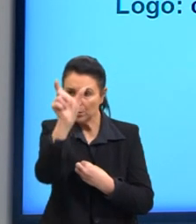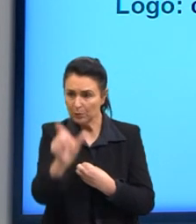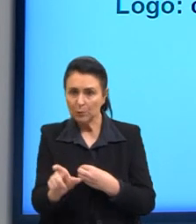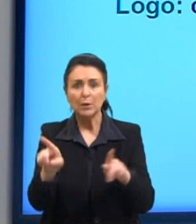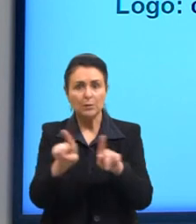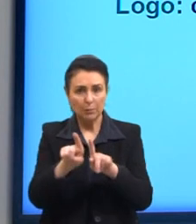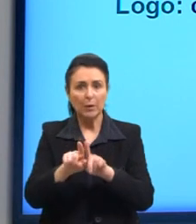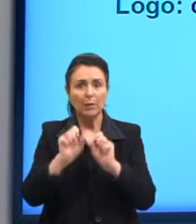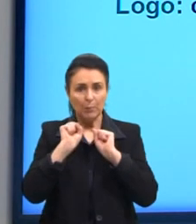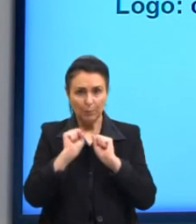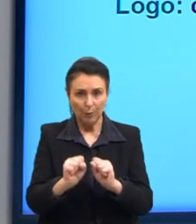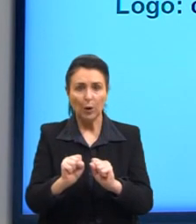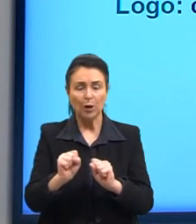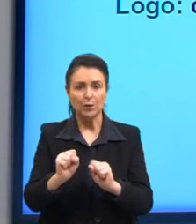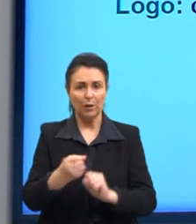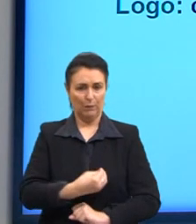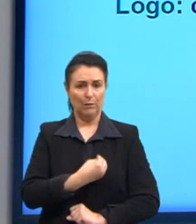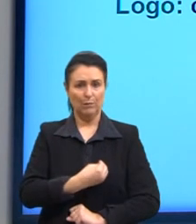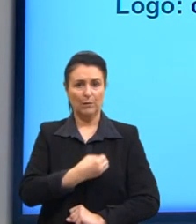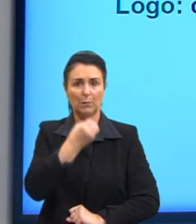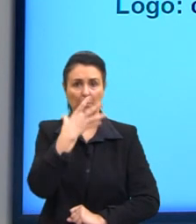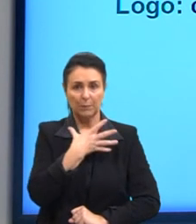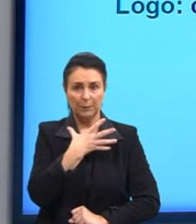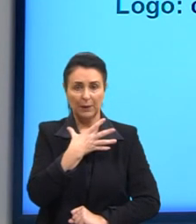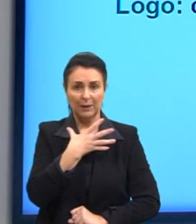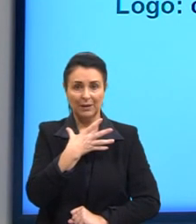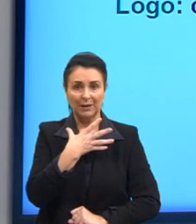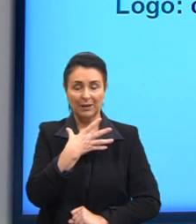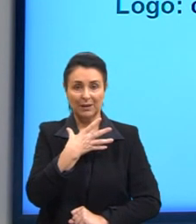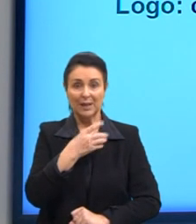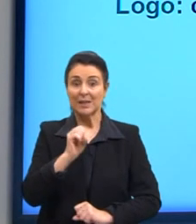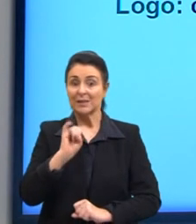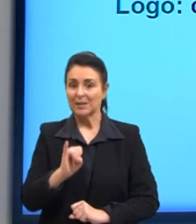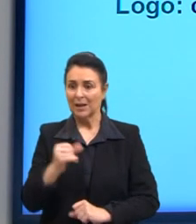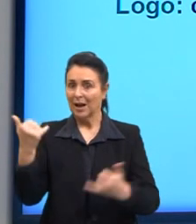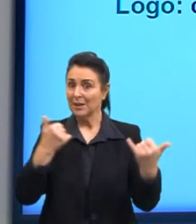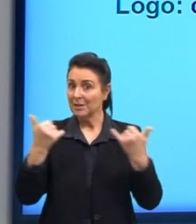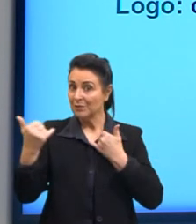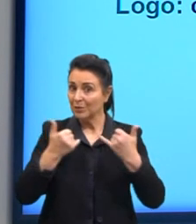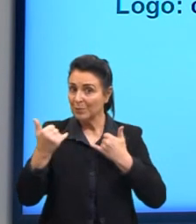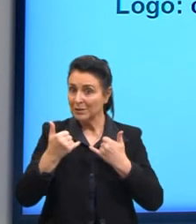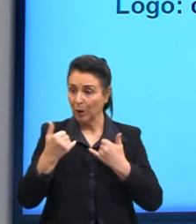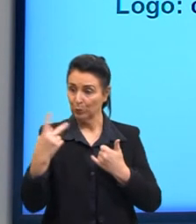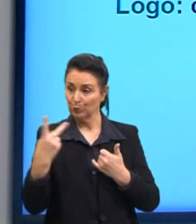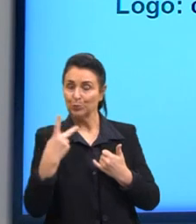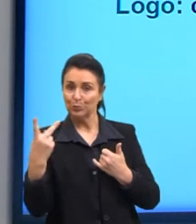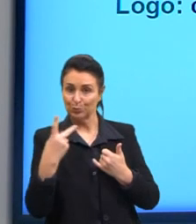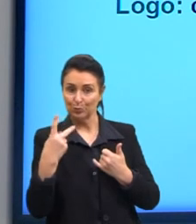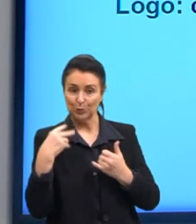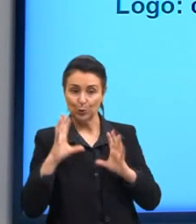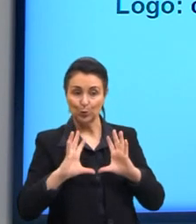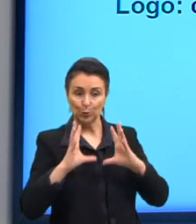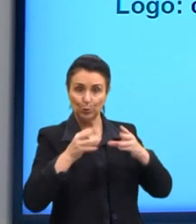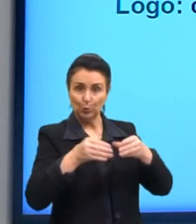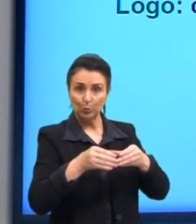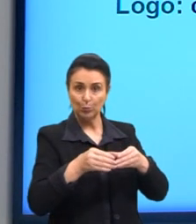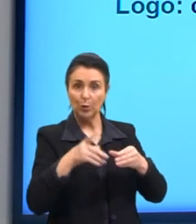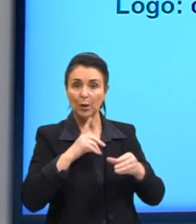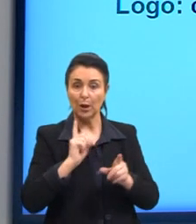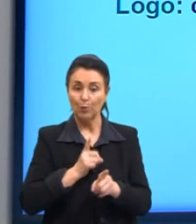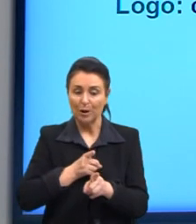do bem comum já que suas fontes de informação estão direcionadas